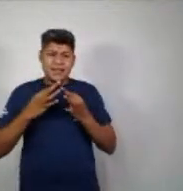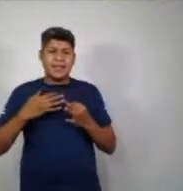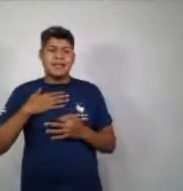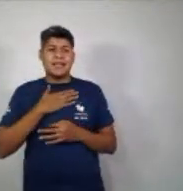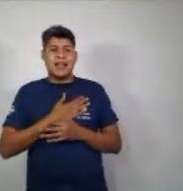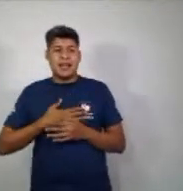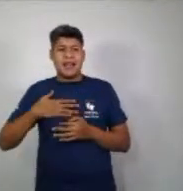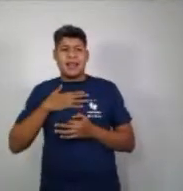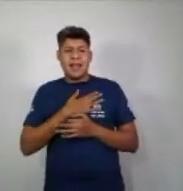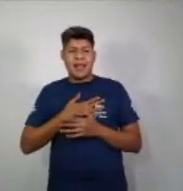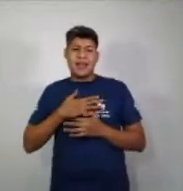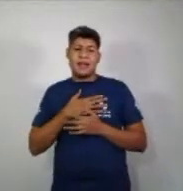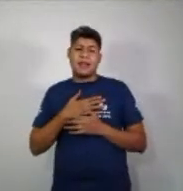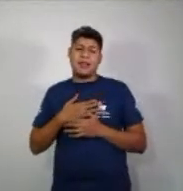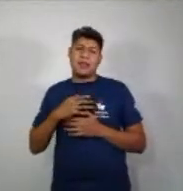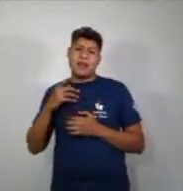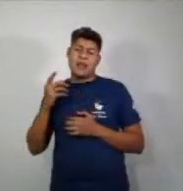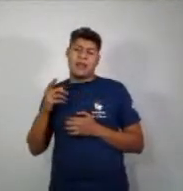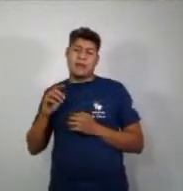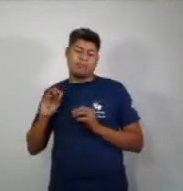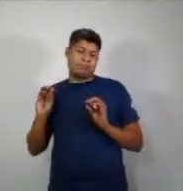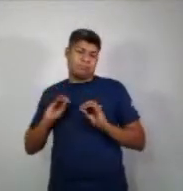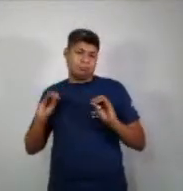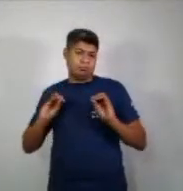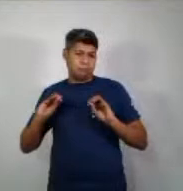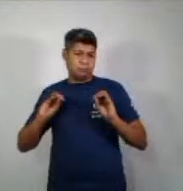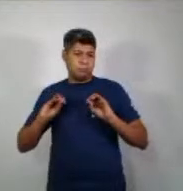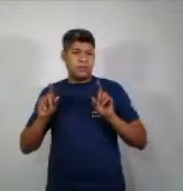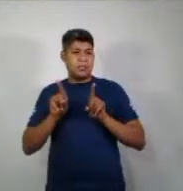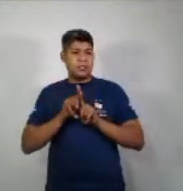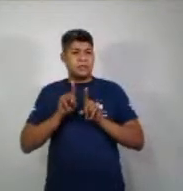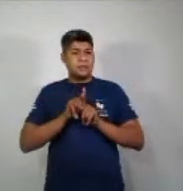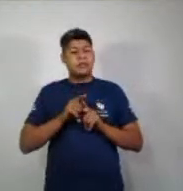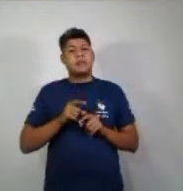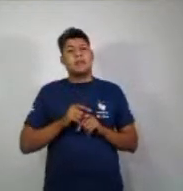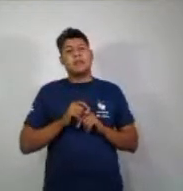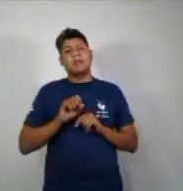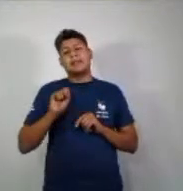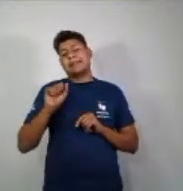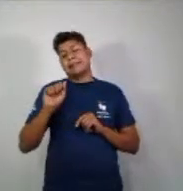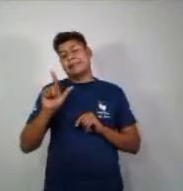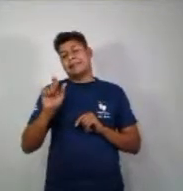não foi uma delas, sem dúvida. E em relação a essa língua, eu acho que